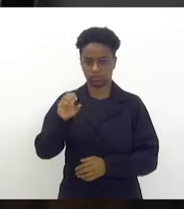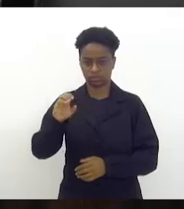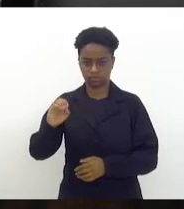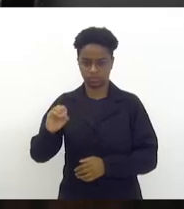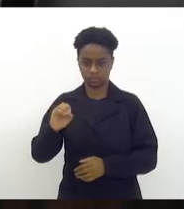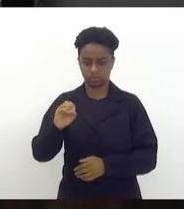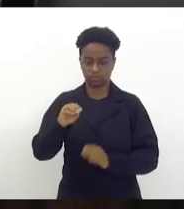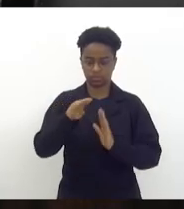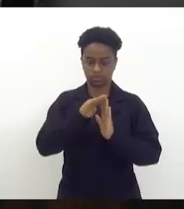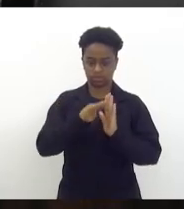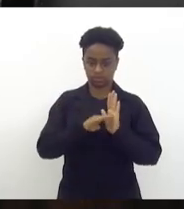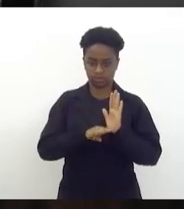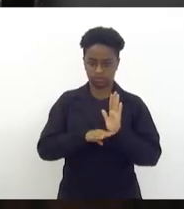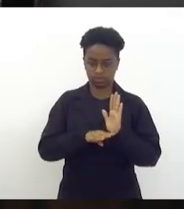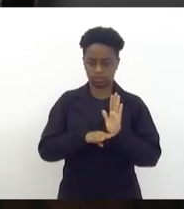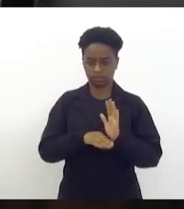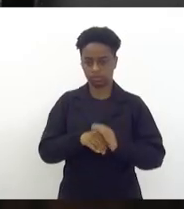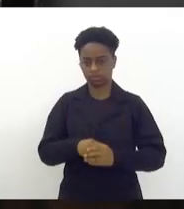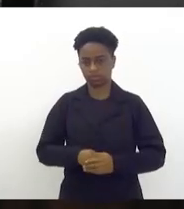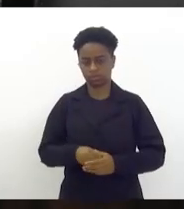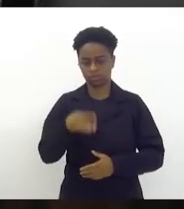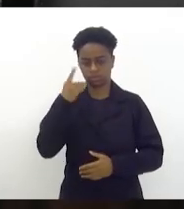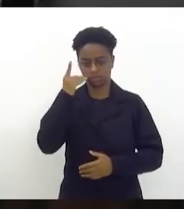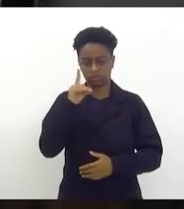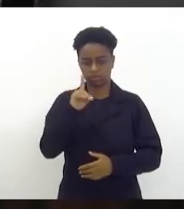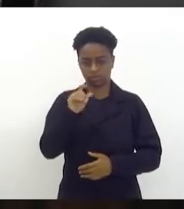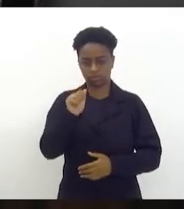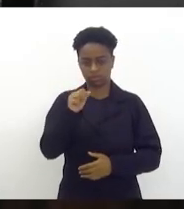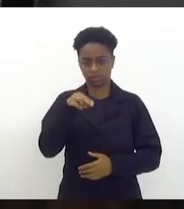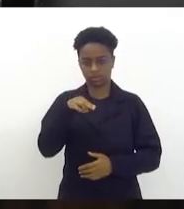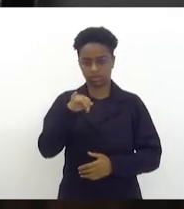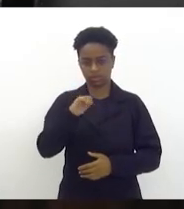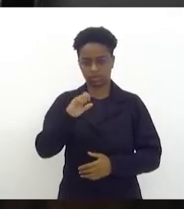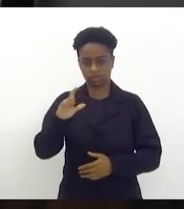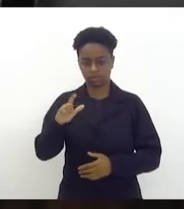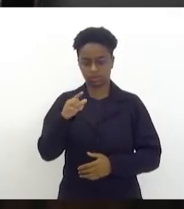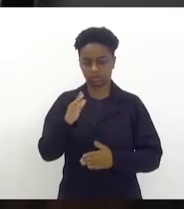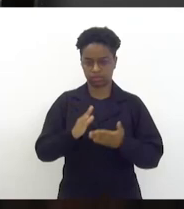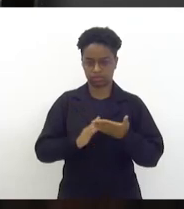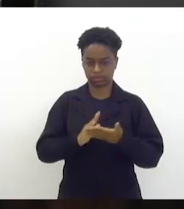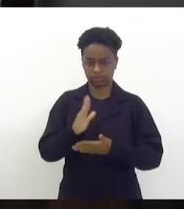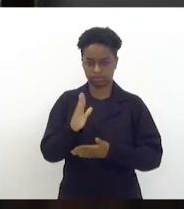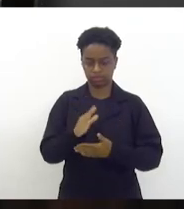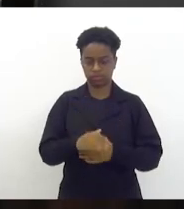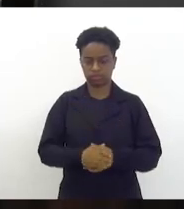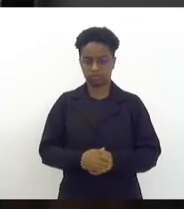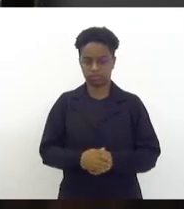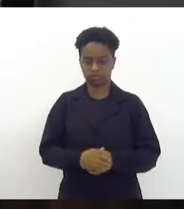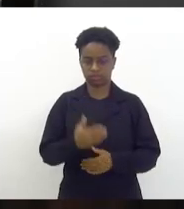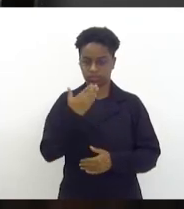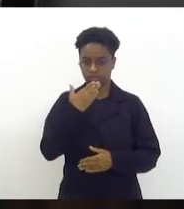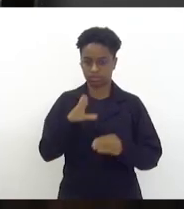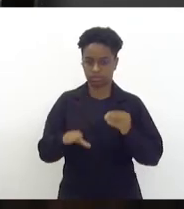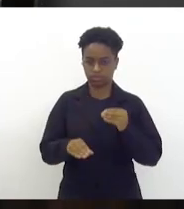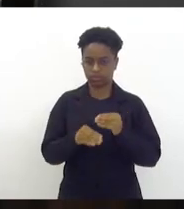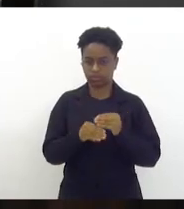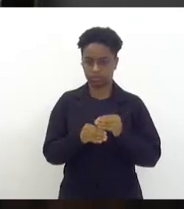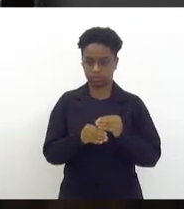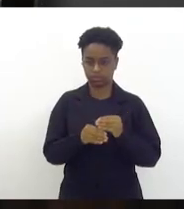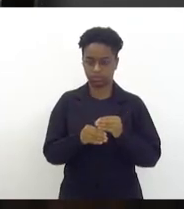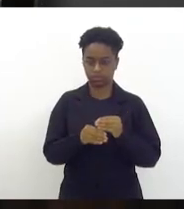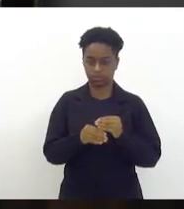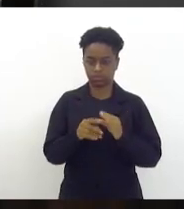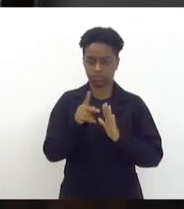5.880, na ordem do dia. Deputado Daniel Libreirão, aprovado. Requerimento 2020, que requer a inclusão